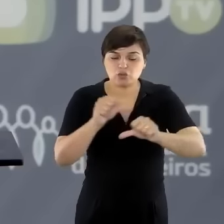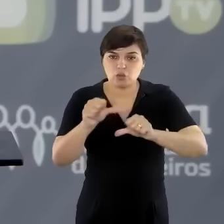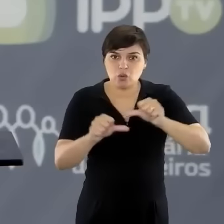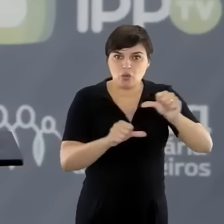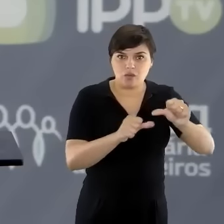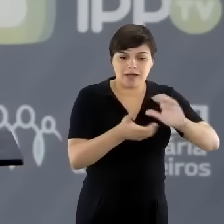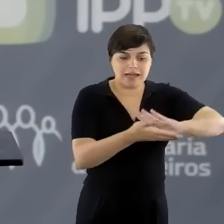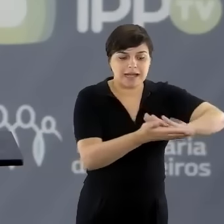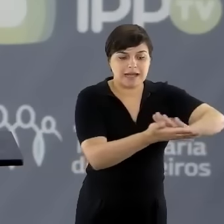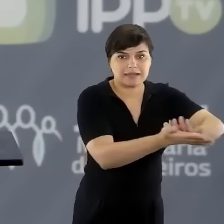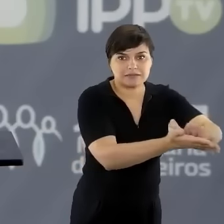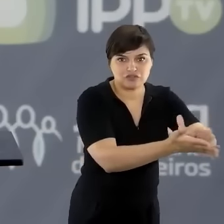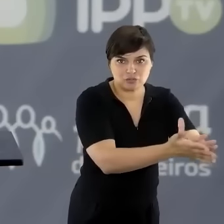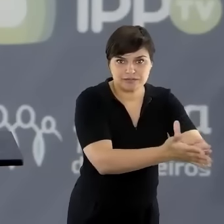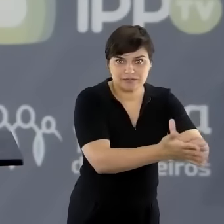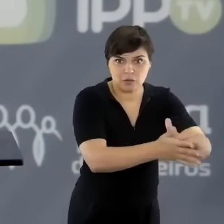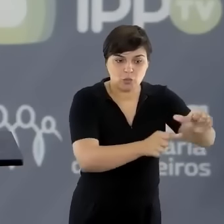de